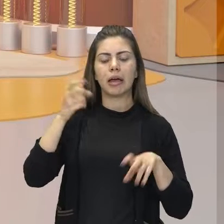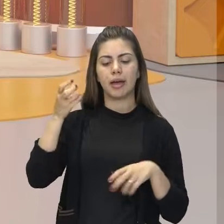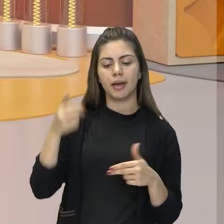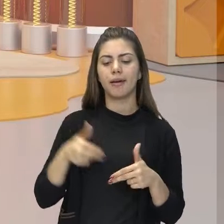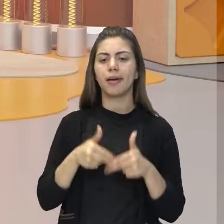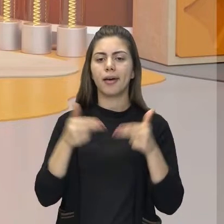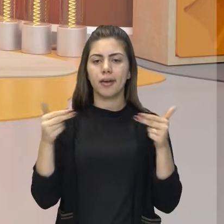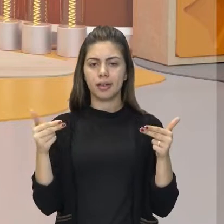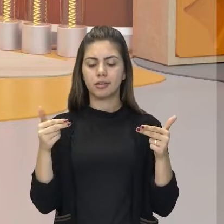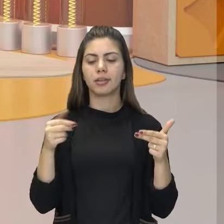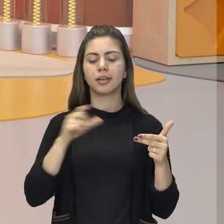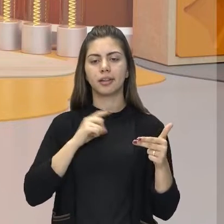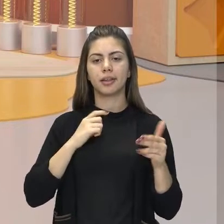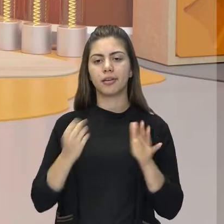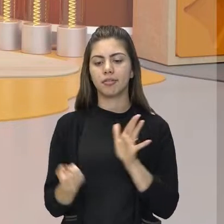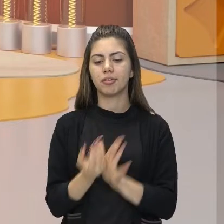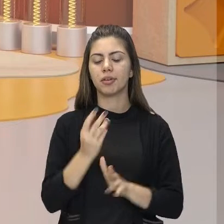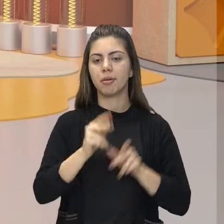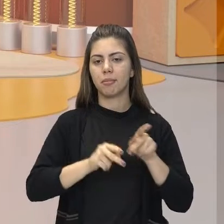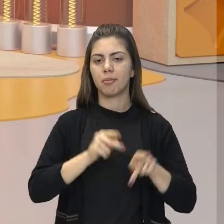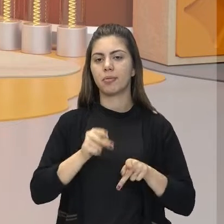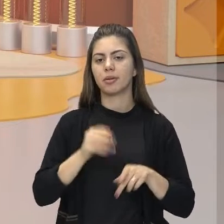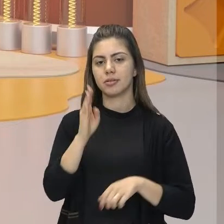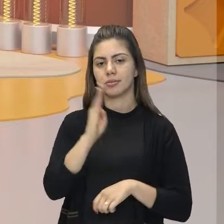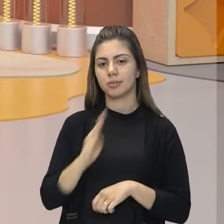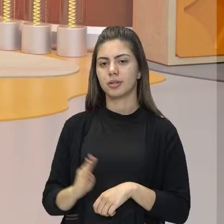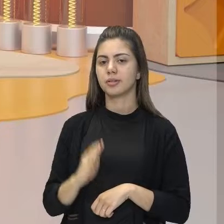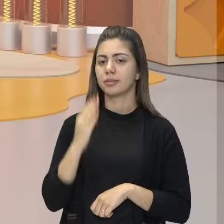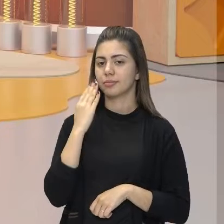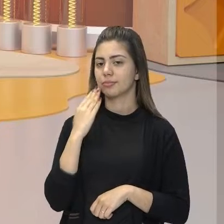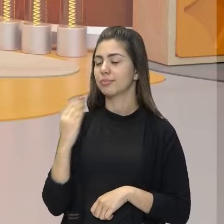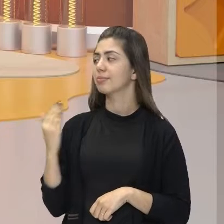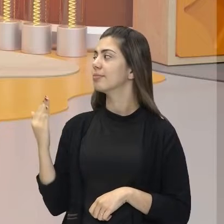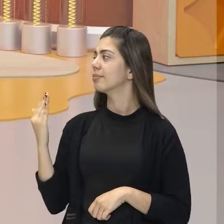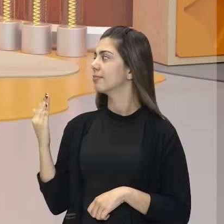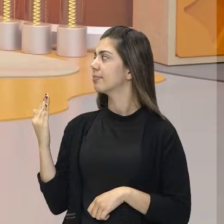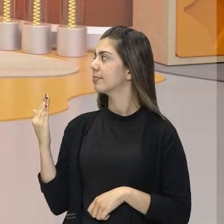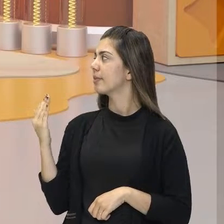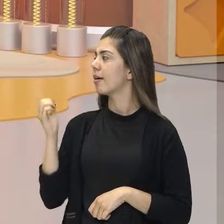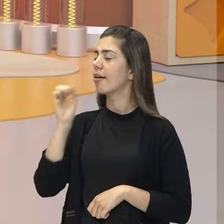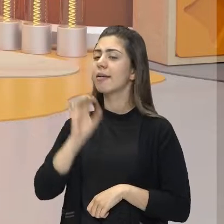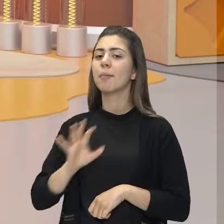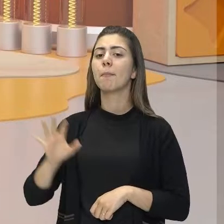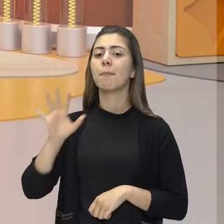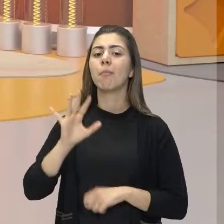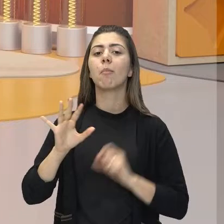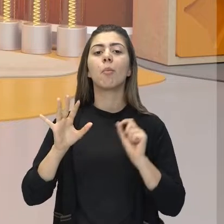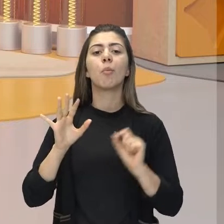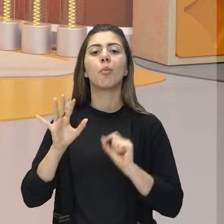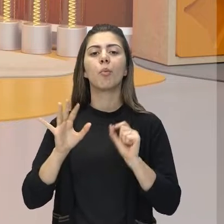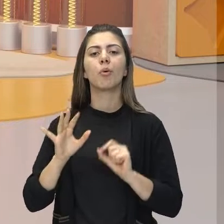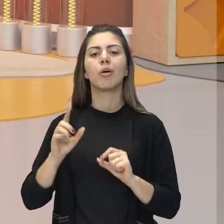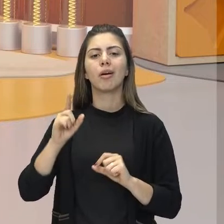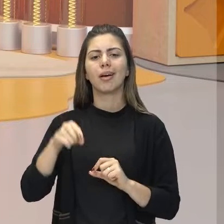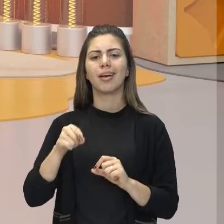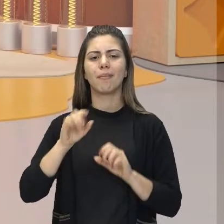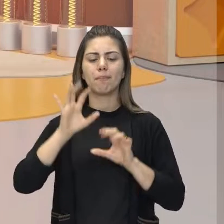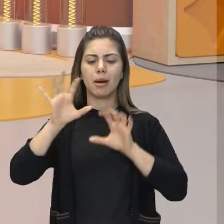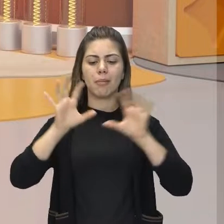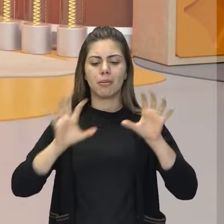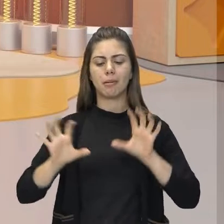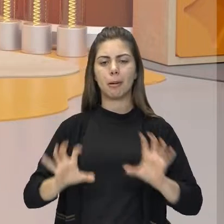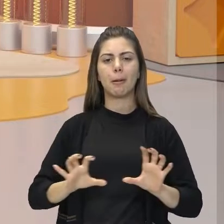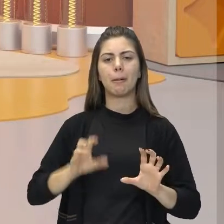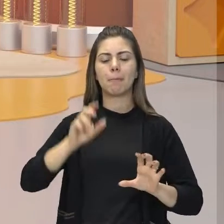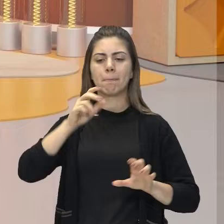a população brasileira. A gente tem aqui nessa imagem ao lado a imagem de várias